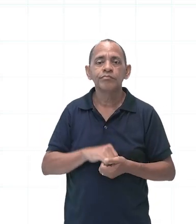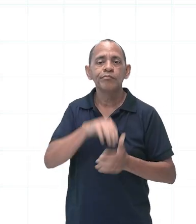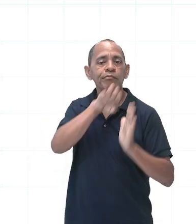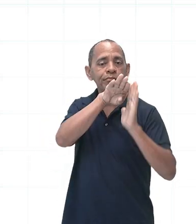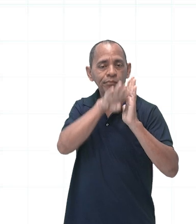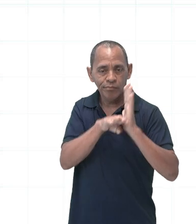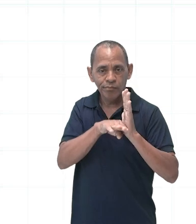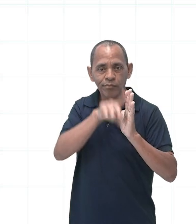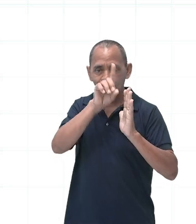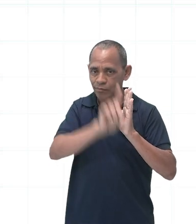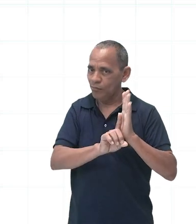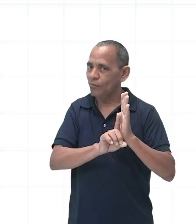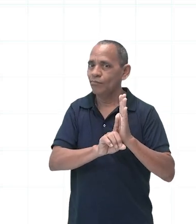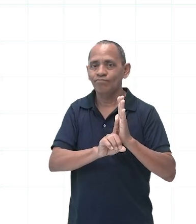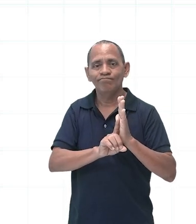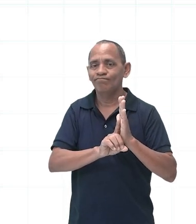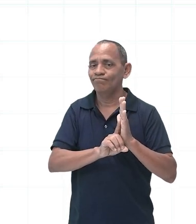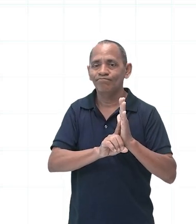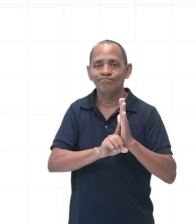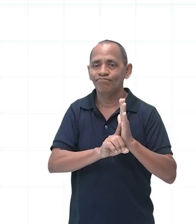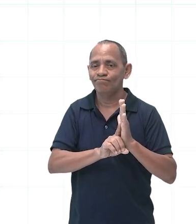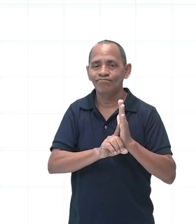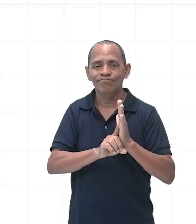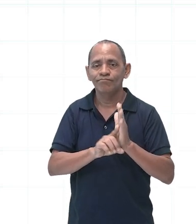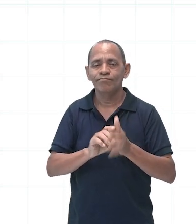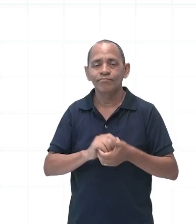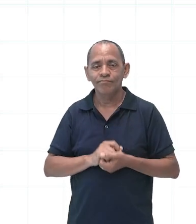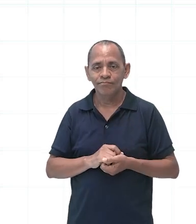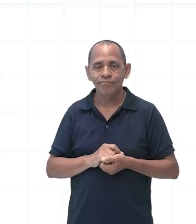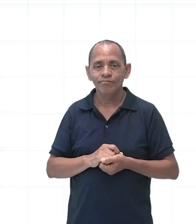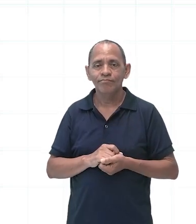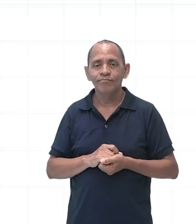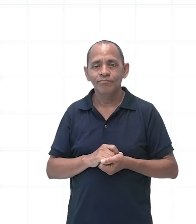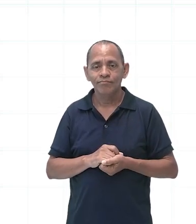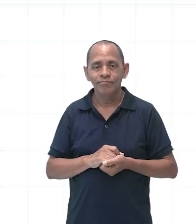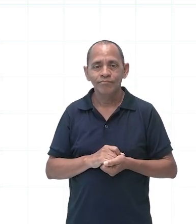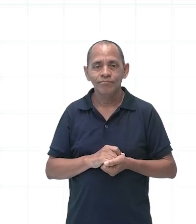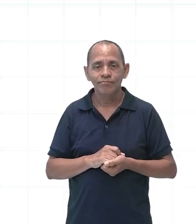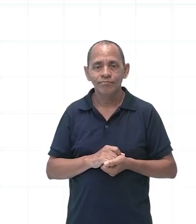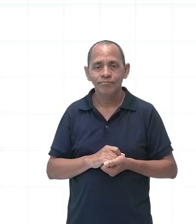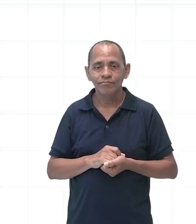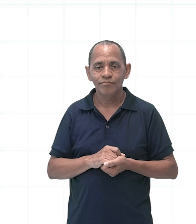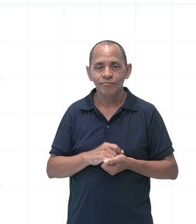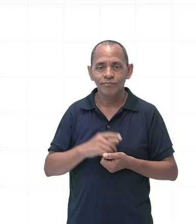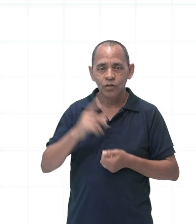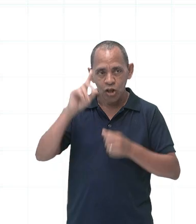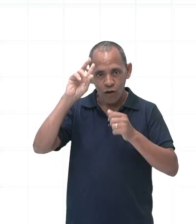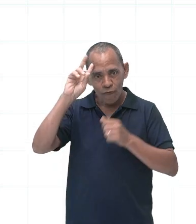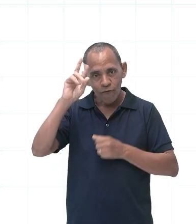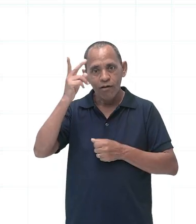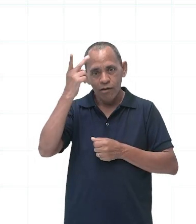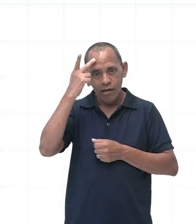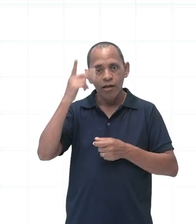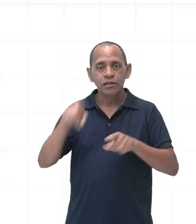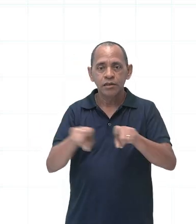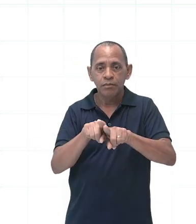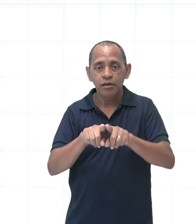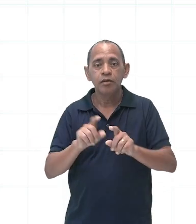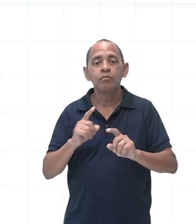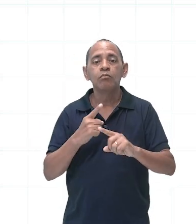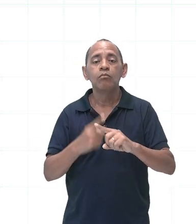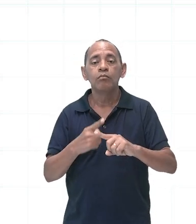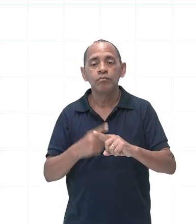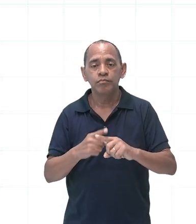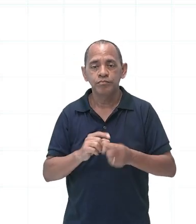tem menos direitos, está enganado. Eles têm os mesmos. E aí, incluindo-se um reforço. E por que o